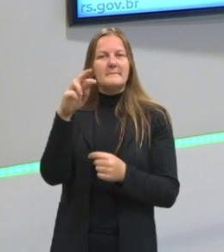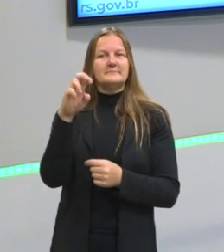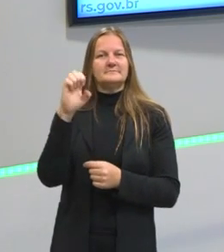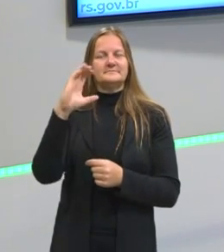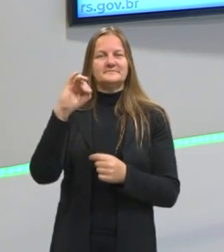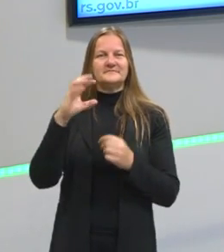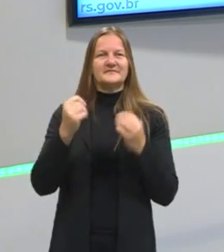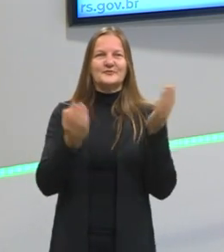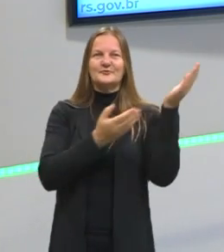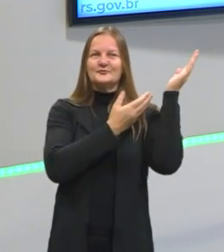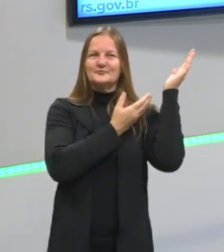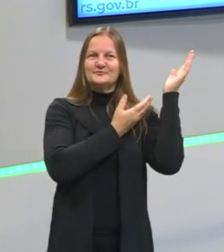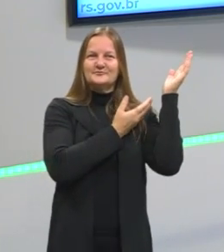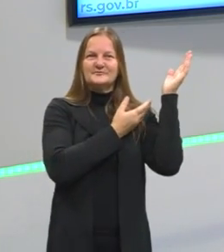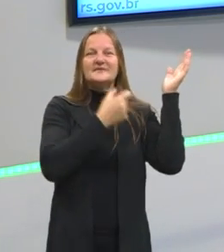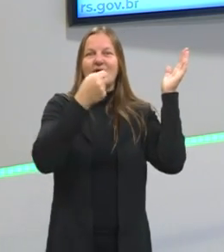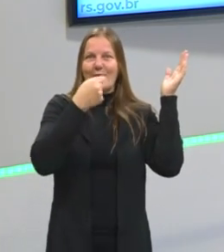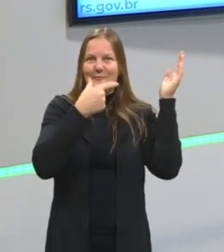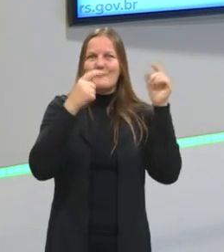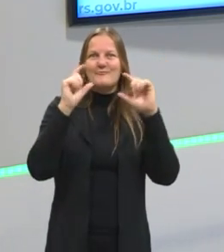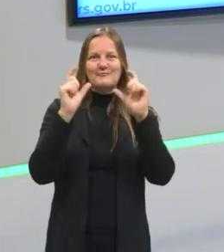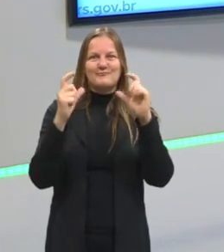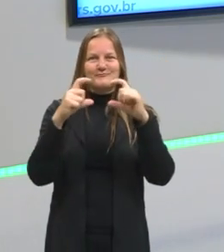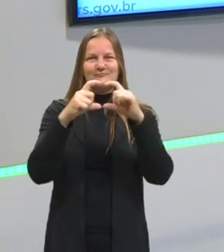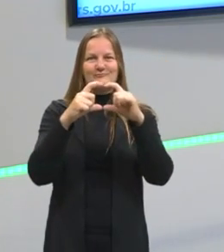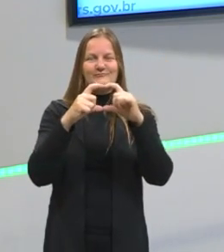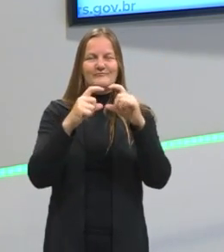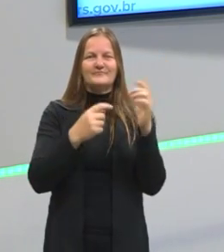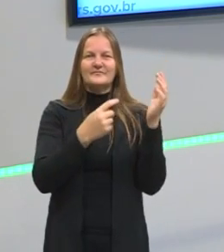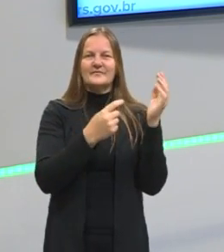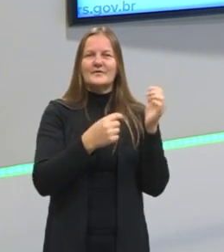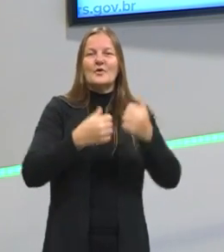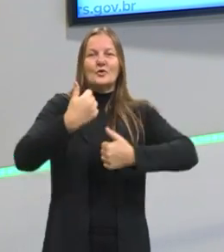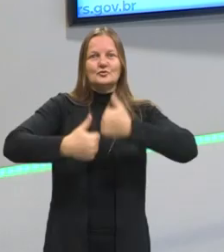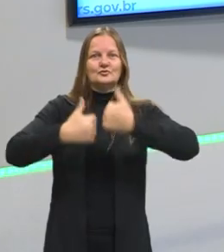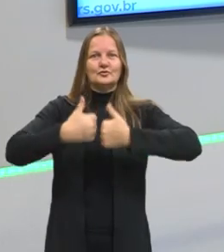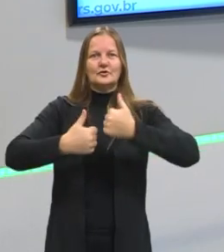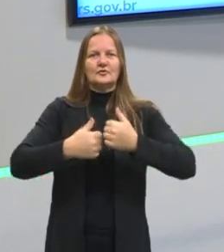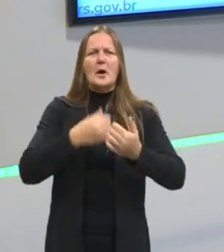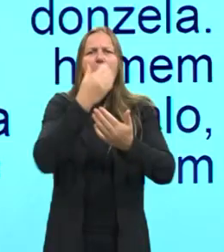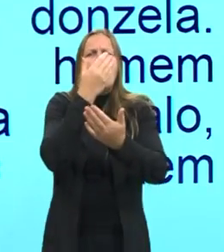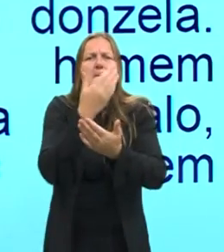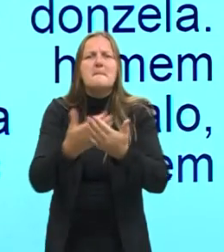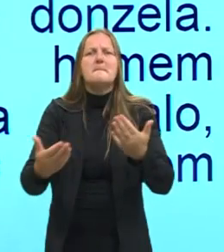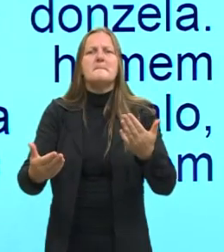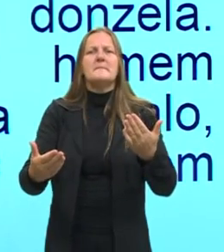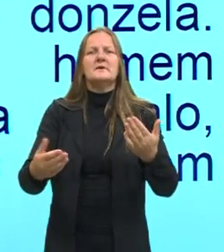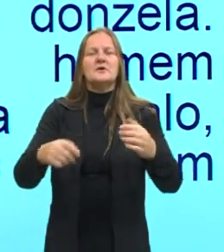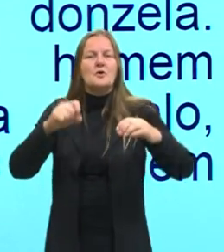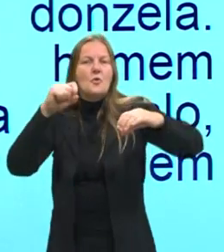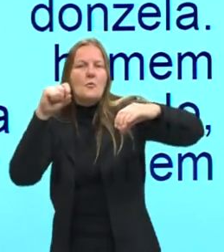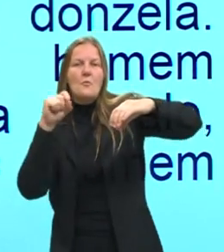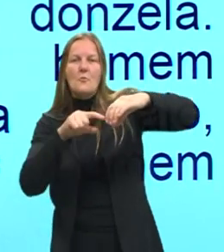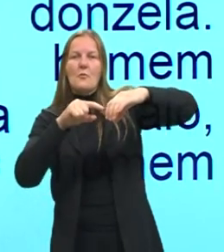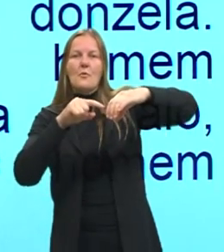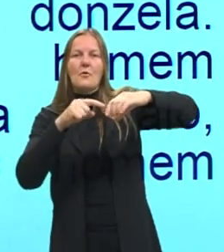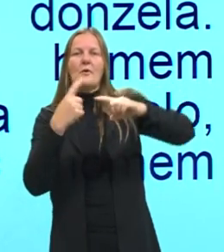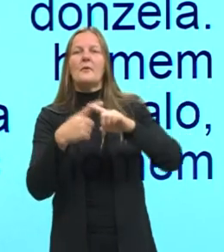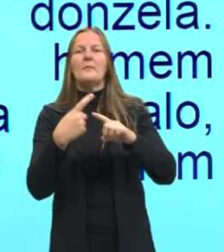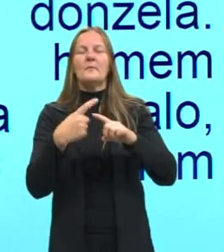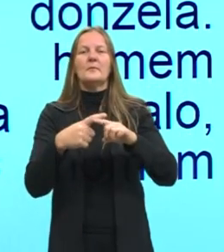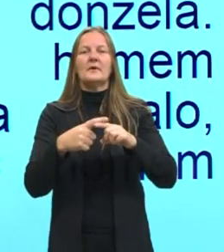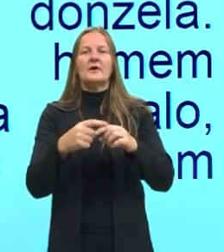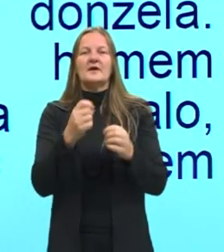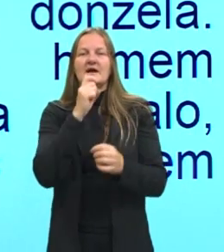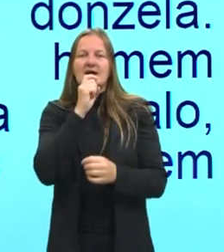nossa charge, gente tem o jogador dizendo... Perdi o pênalti por causa da